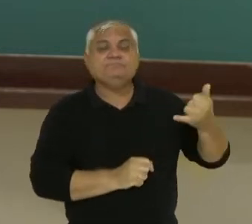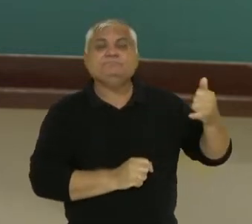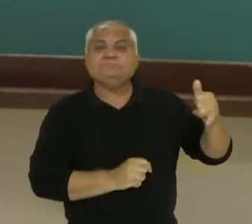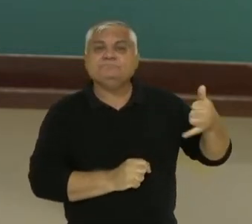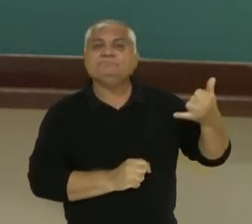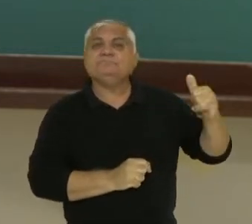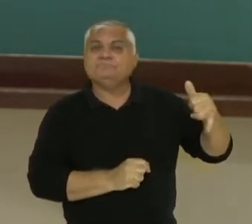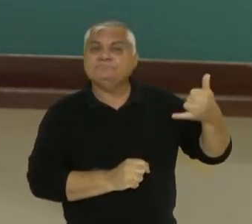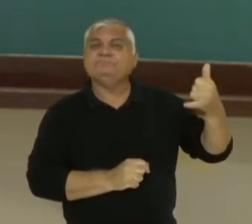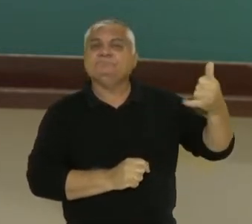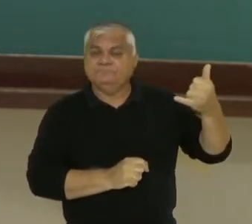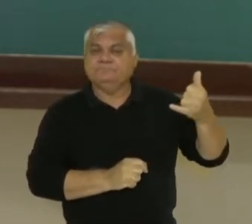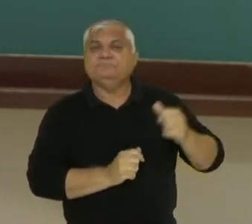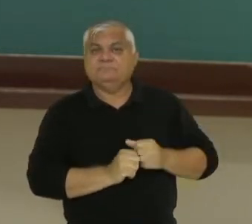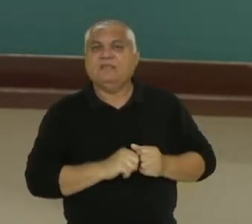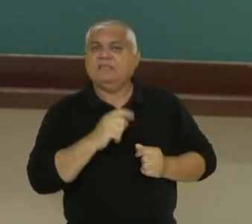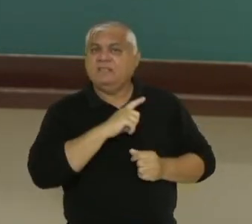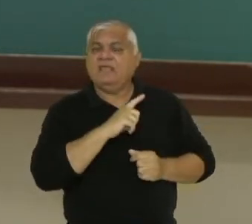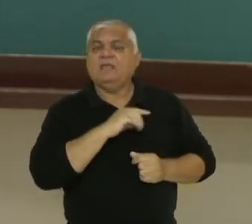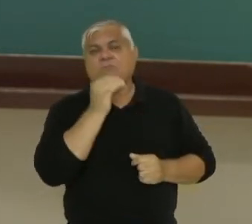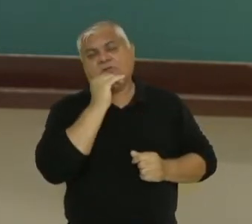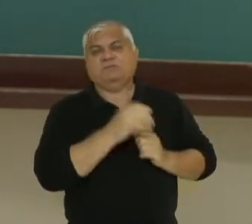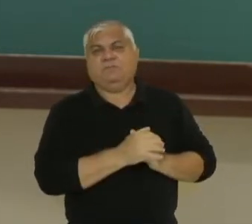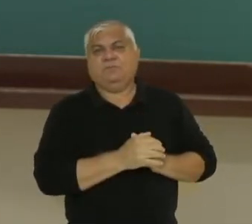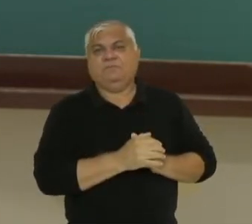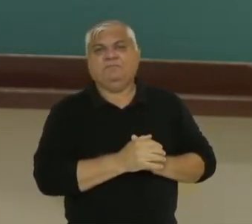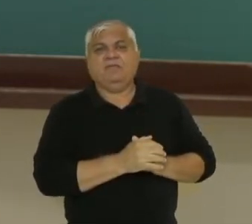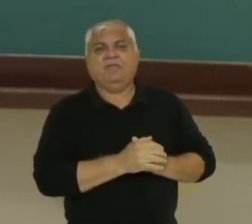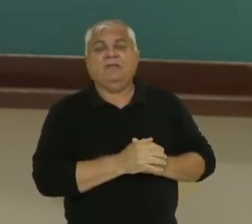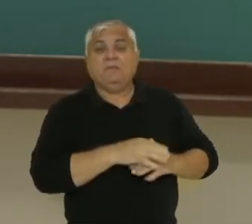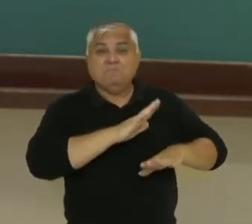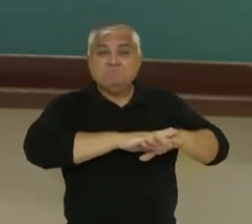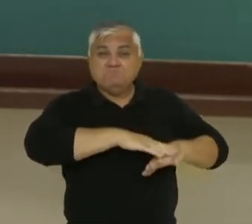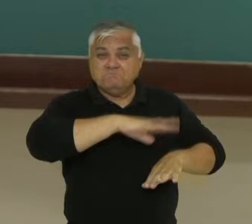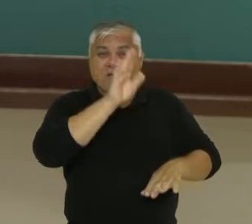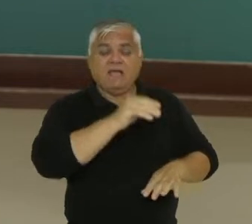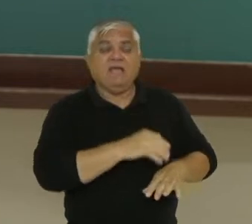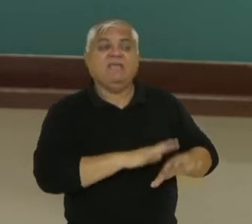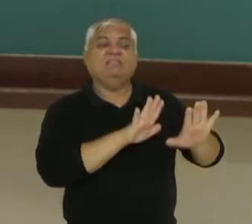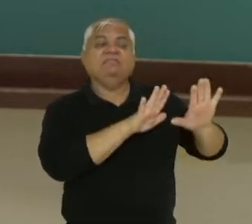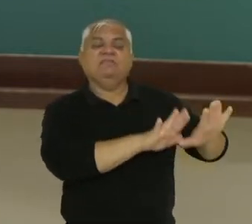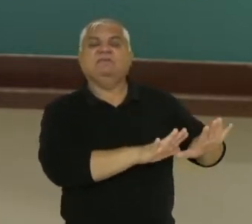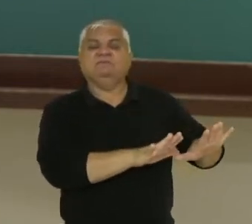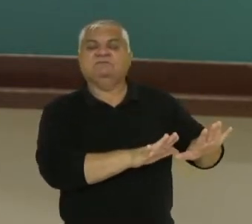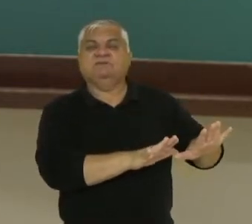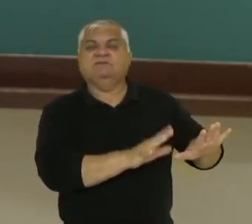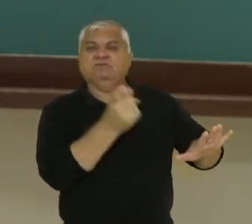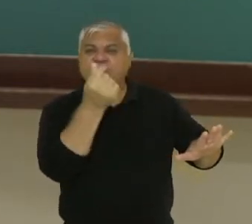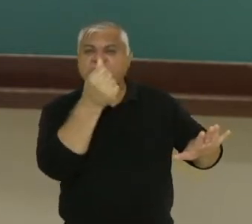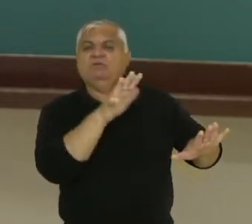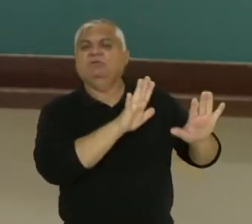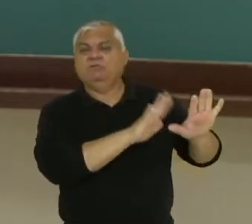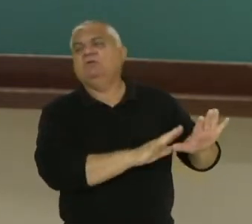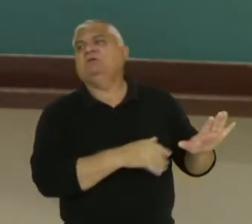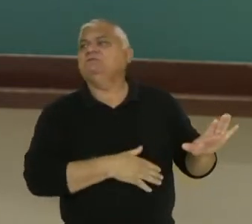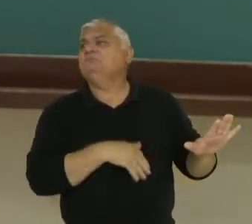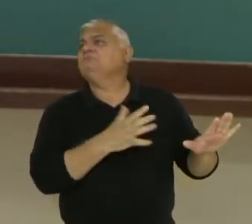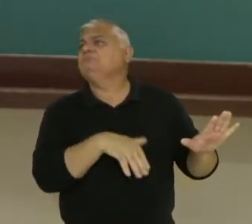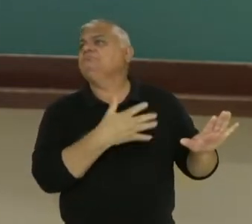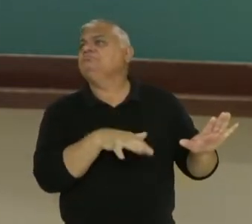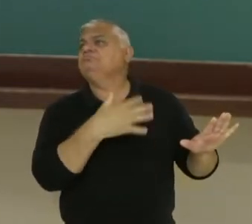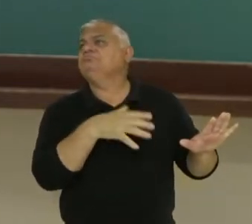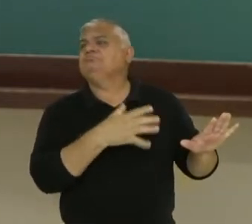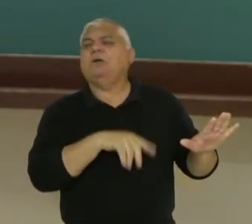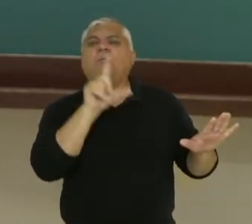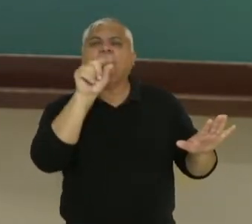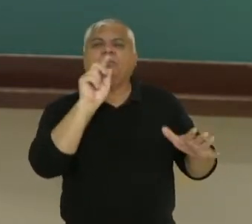tributação regressiva. O que significa isso? Quanto mais tempo a gente ficar, menos a gente vai pagar. Tranquilo? Já